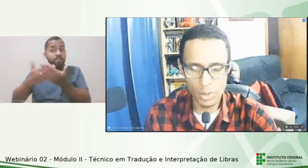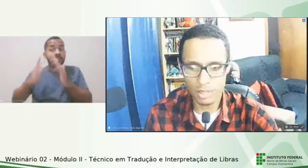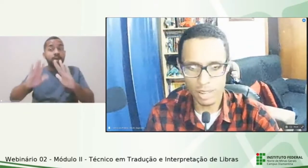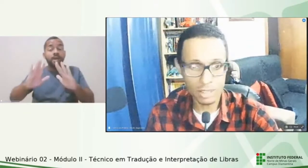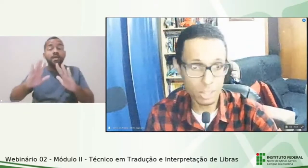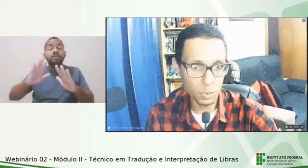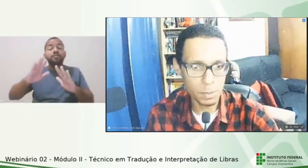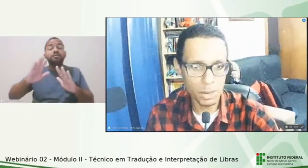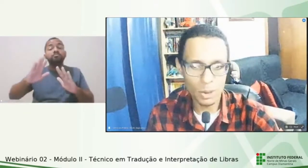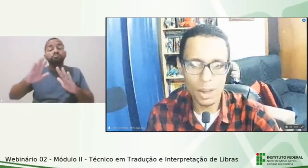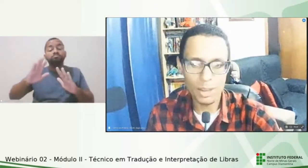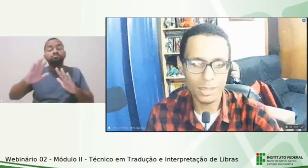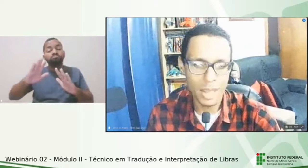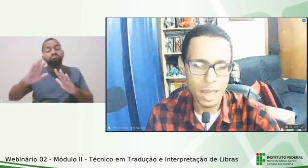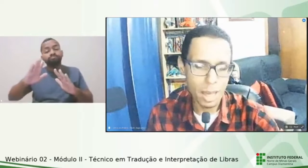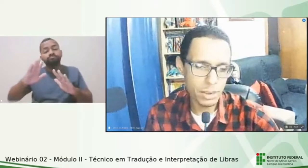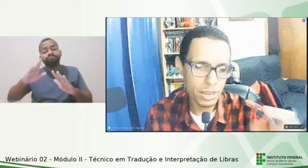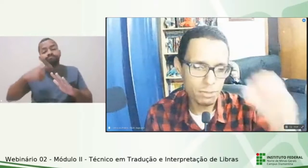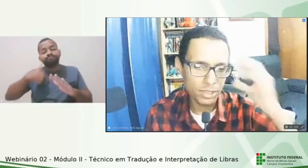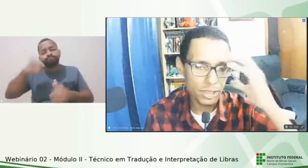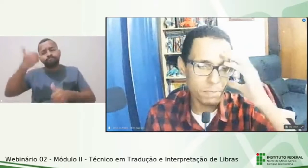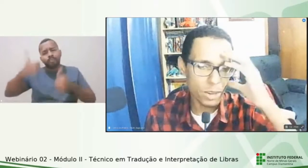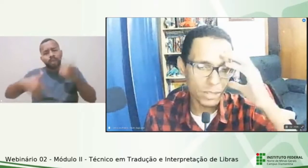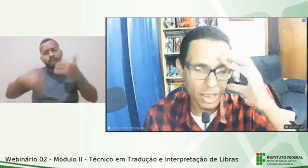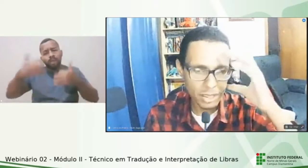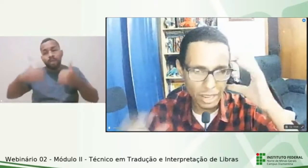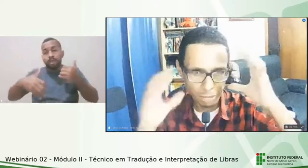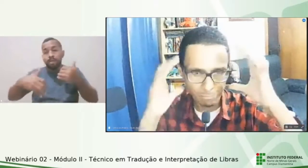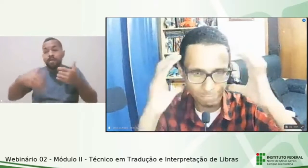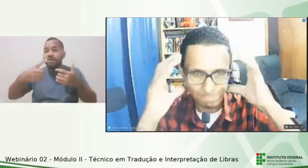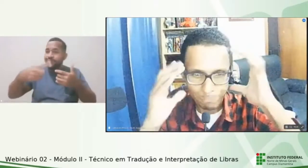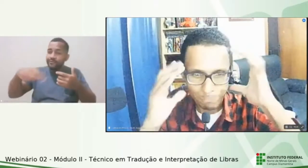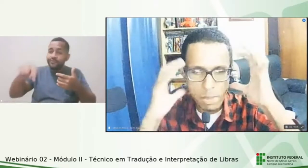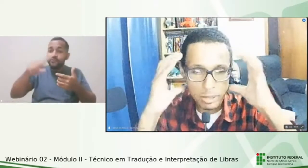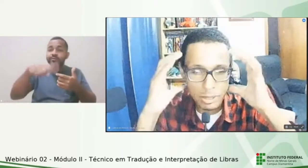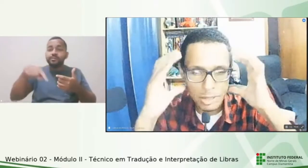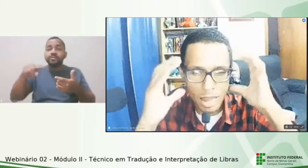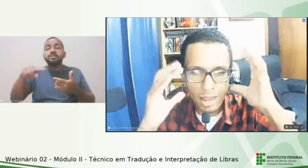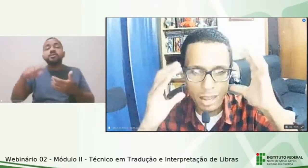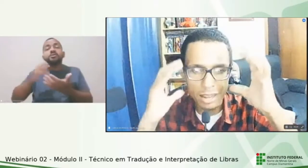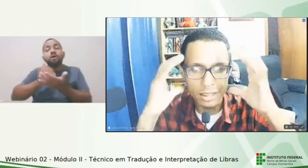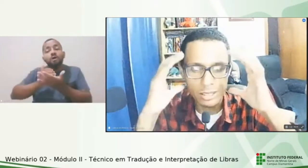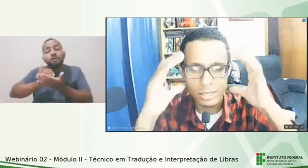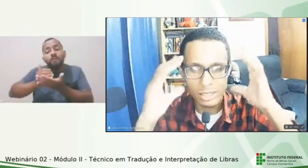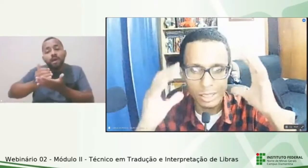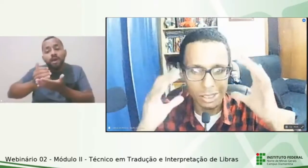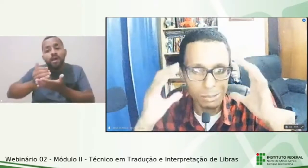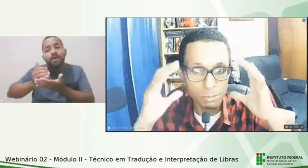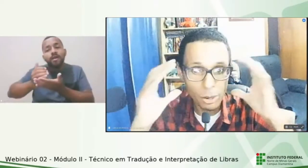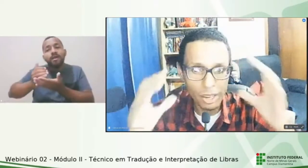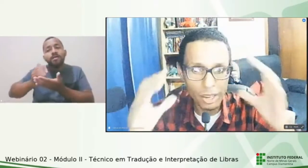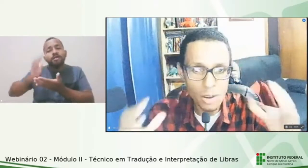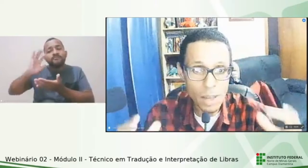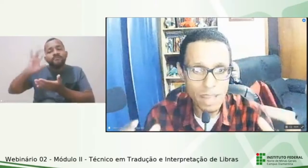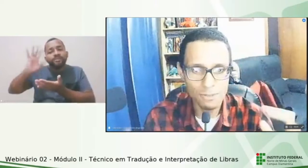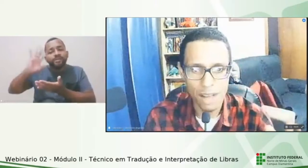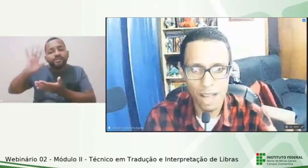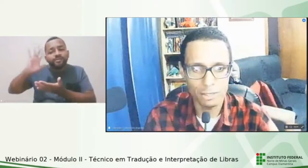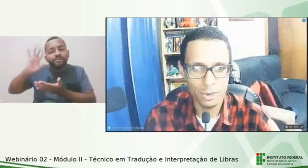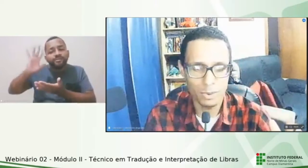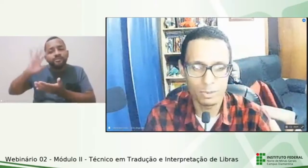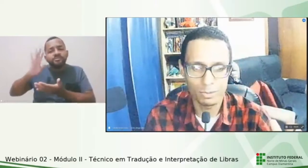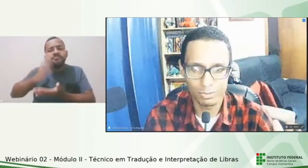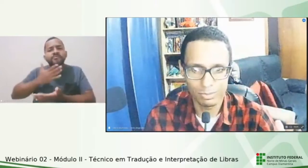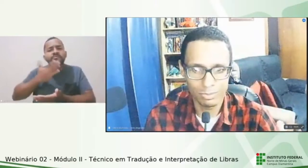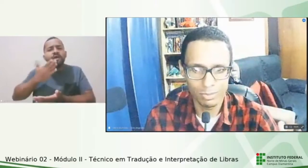menciono esses pormenores, é para que você possa aí, né, pensar, porque não é